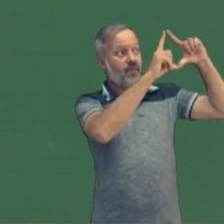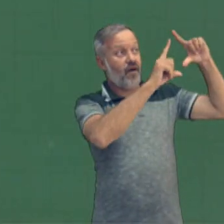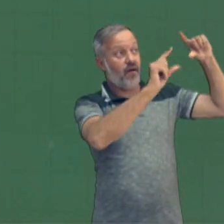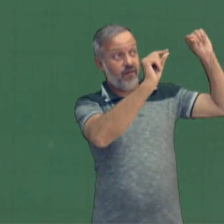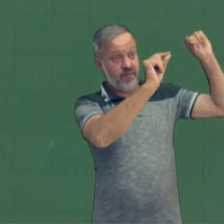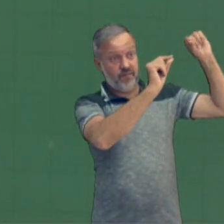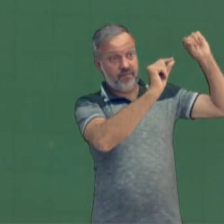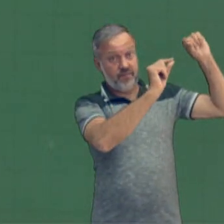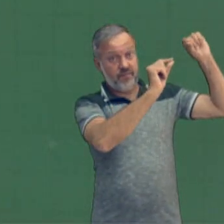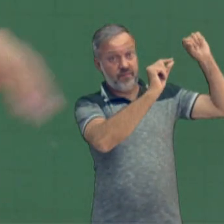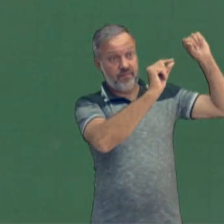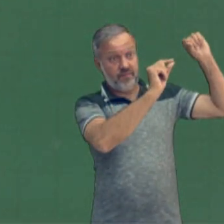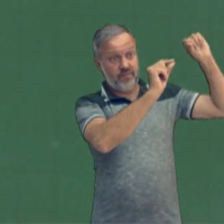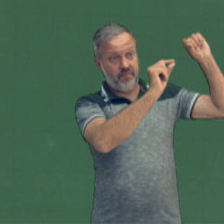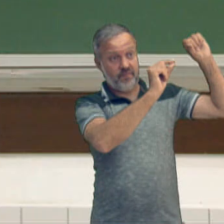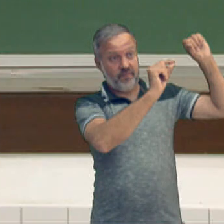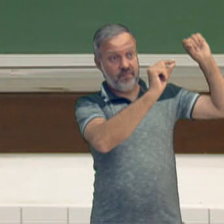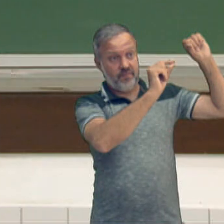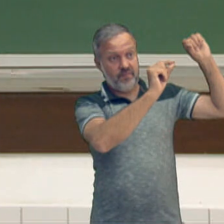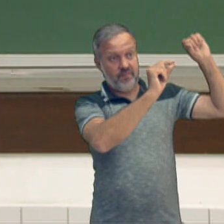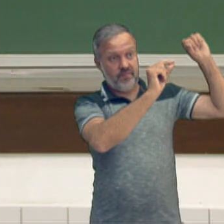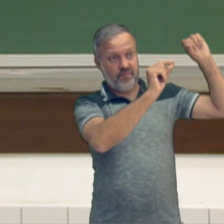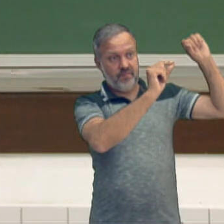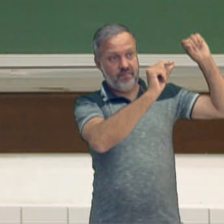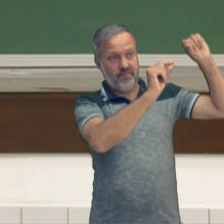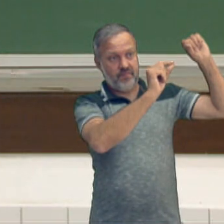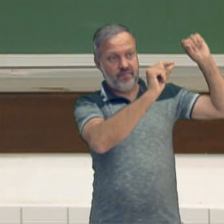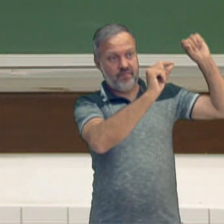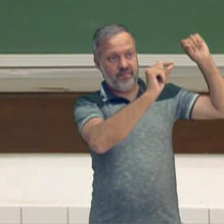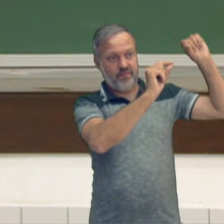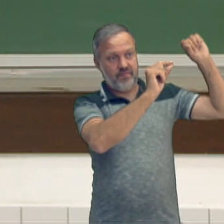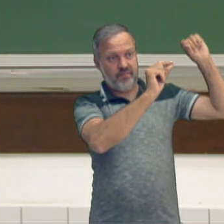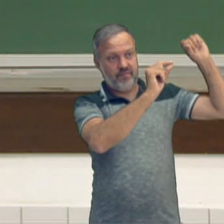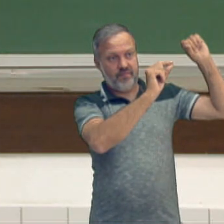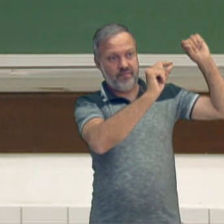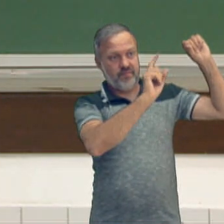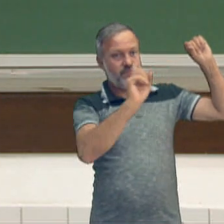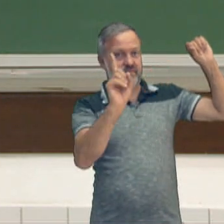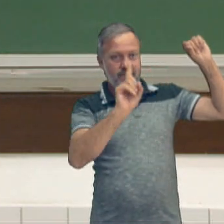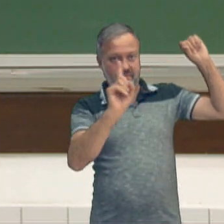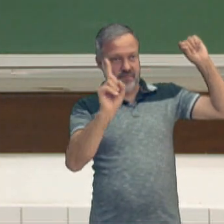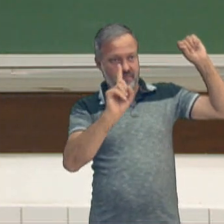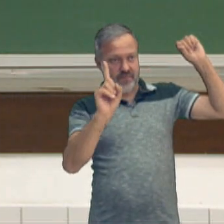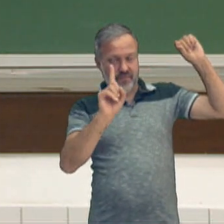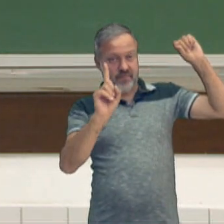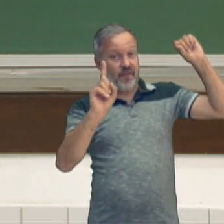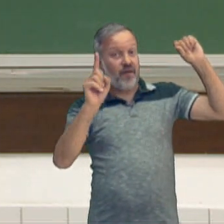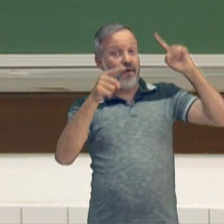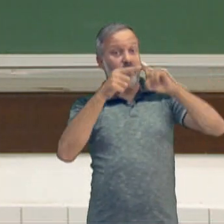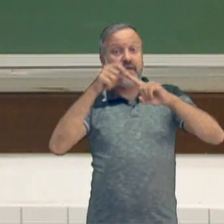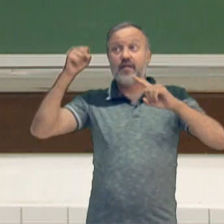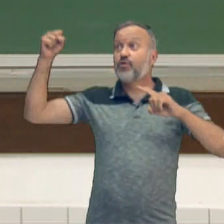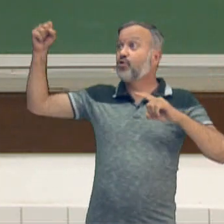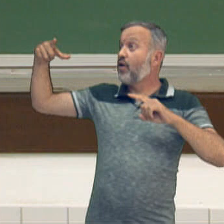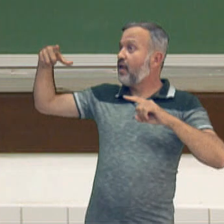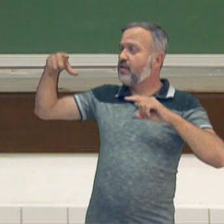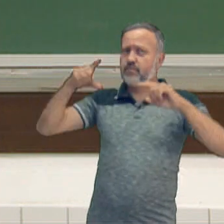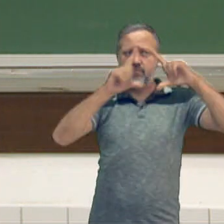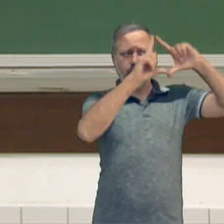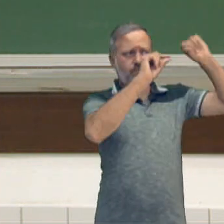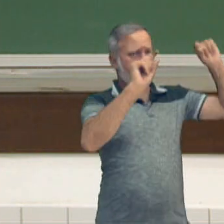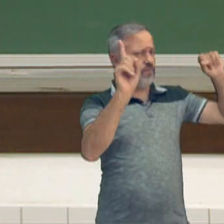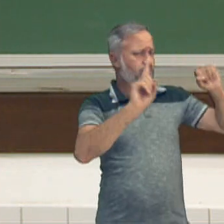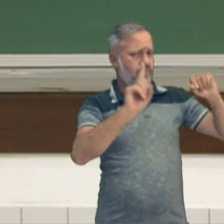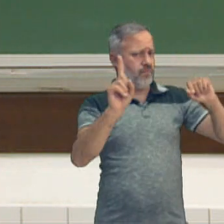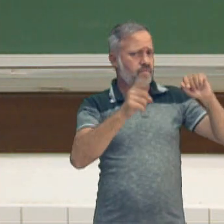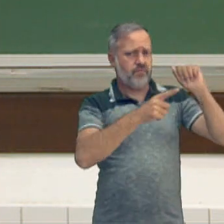que você não conhecesse esse conteúdo. Se está dizendo que o calendário é solar, não é lunisolar, ele é solar, não pode ser fases da lua.